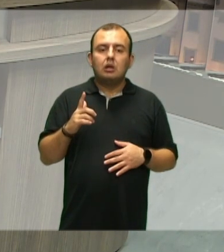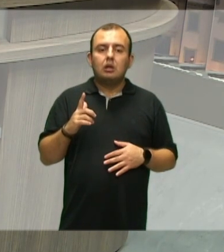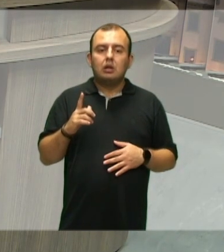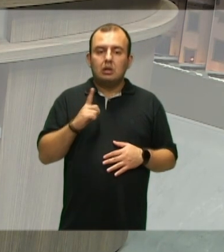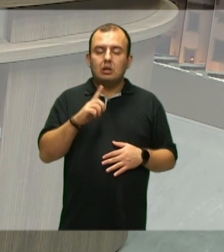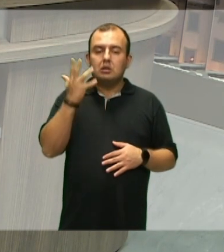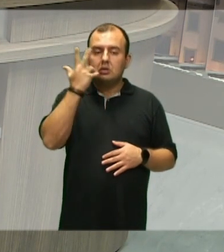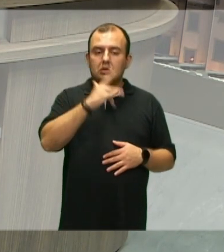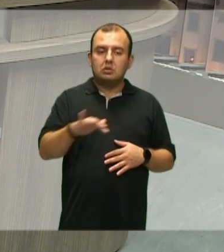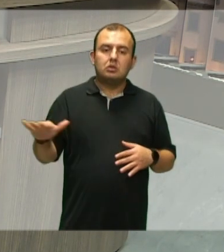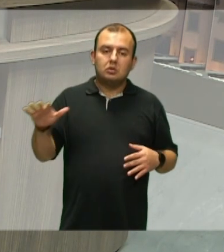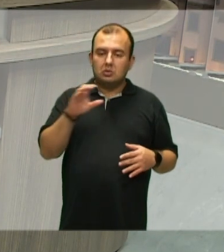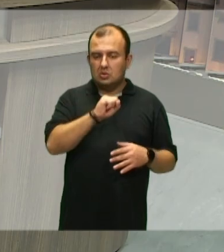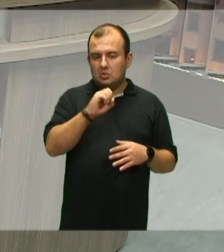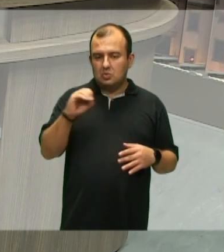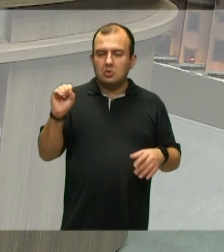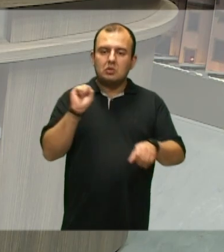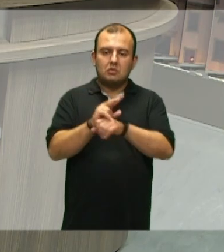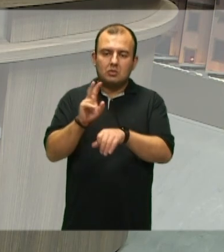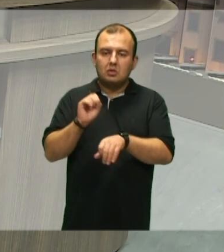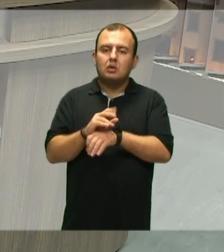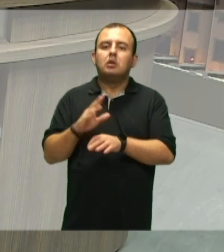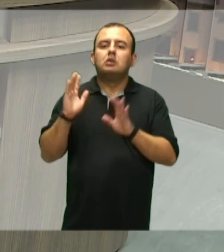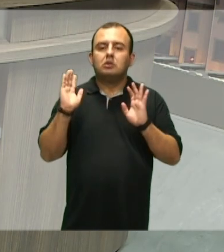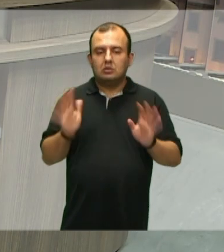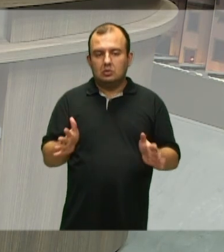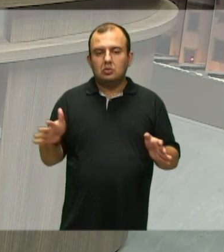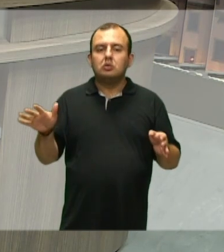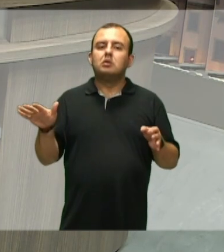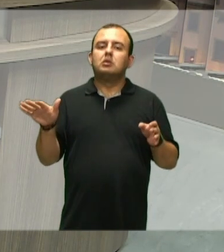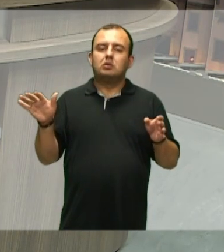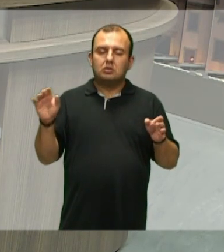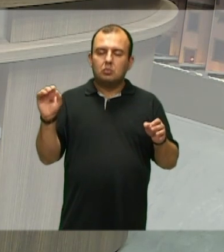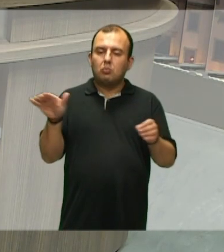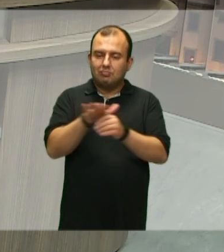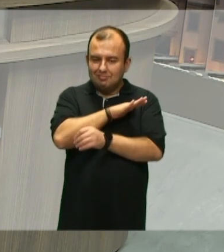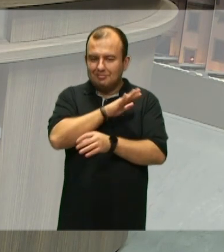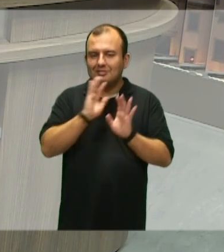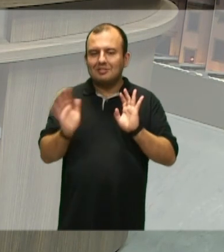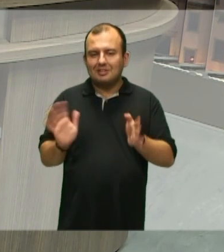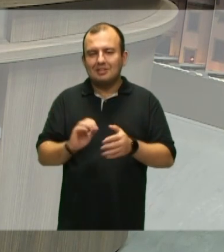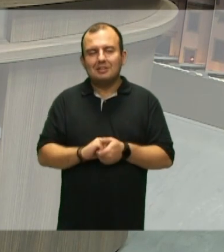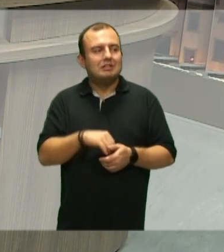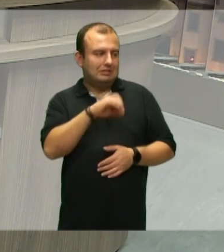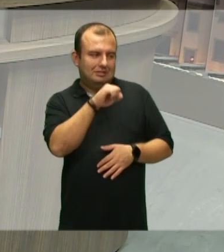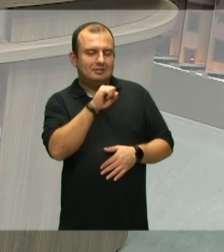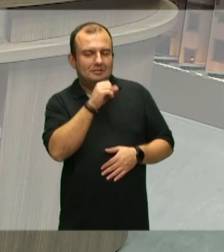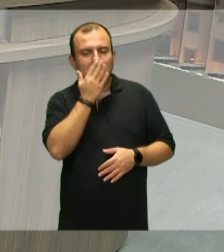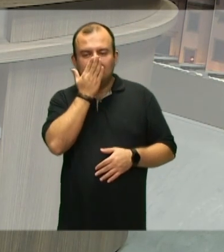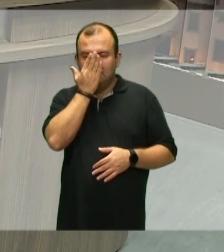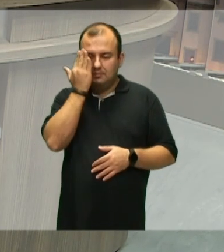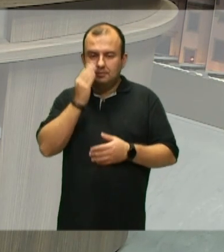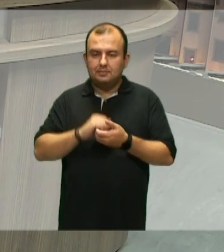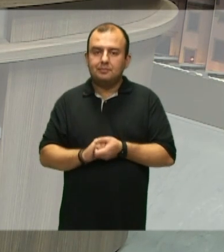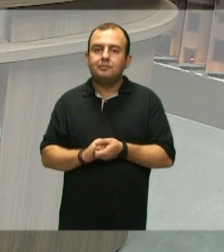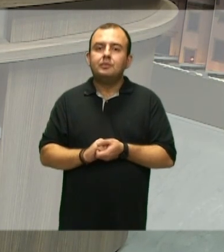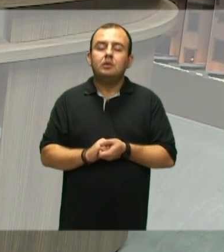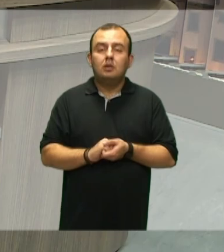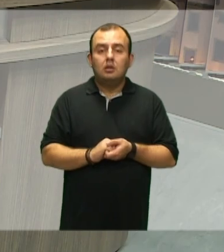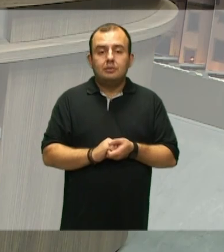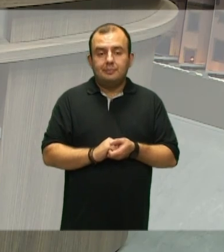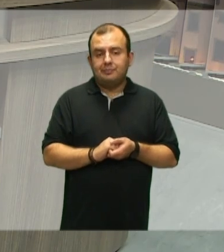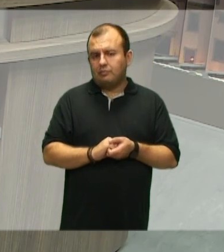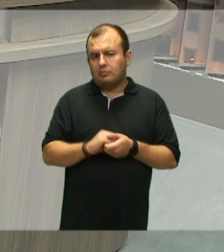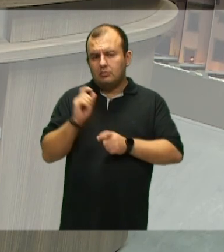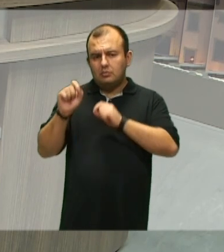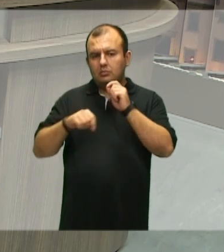já tem crianças, 800 vagas para as crianças, já está praticamente tudo tomado, né? Isso. Então, não seria nem